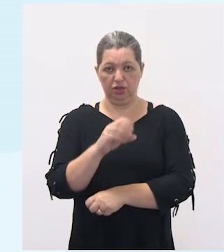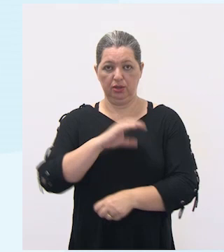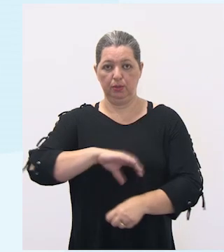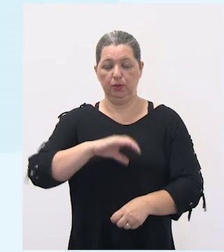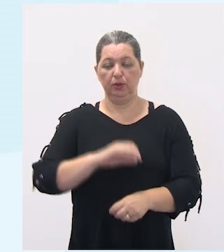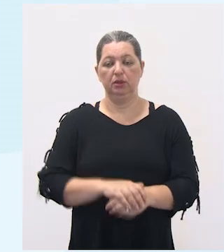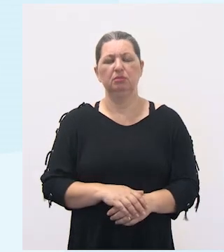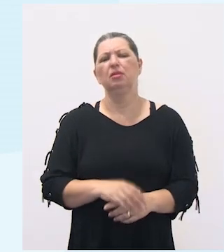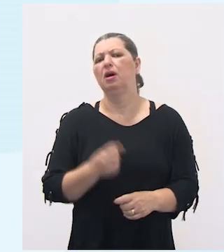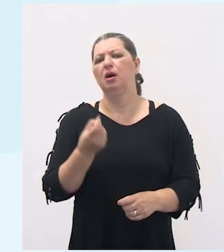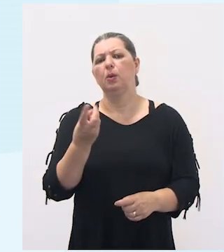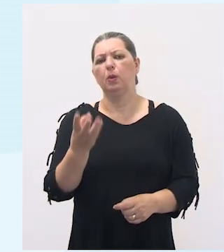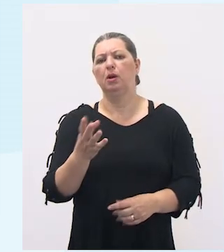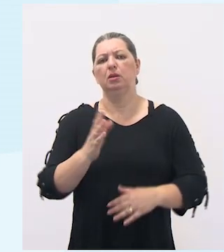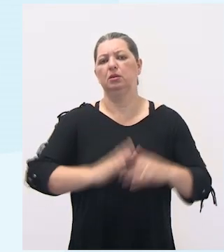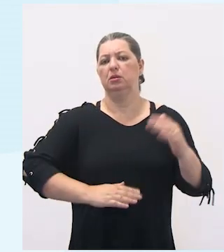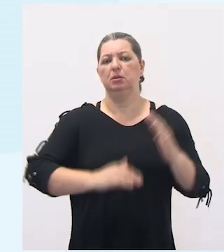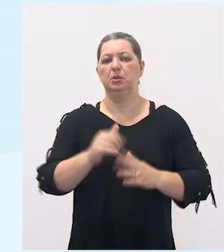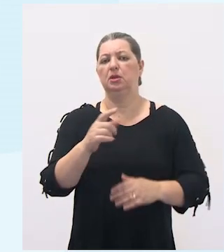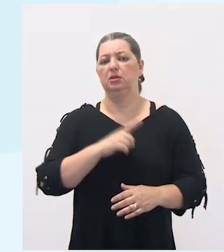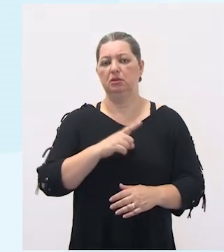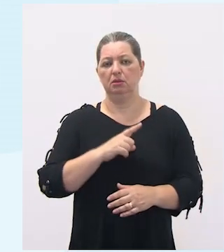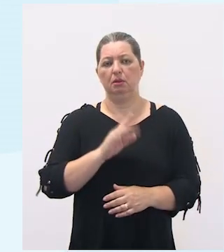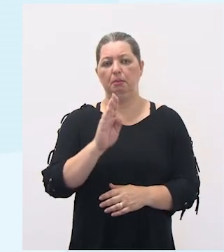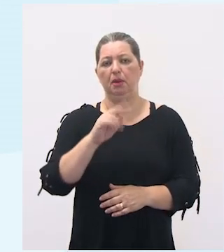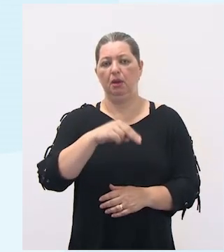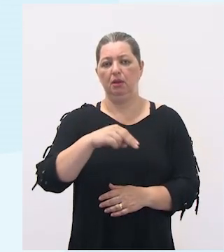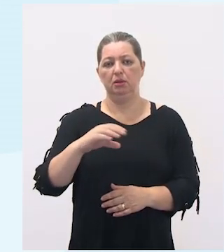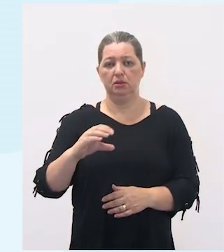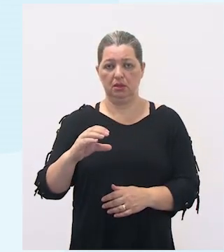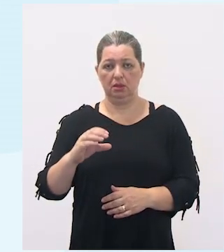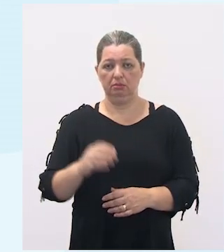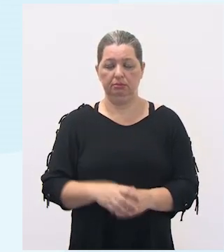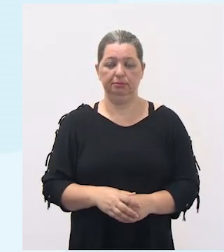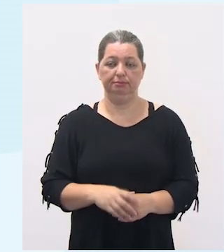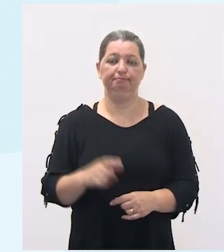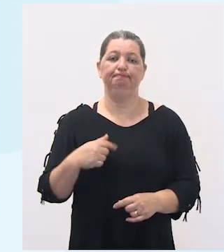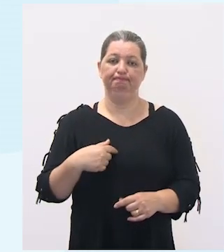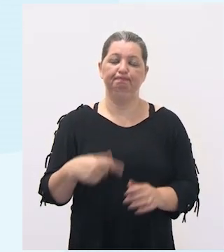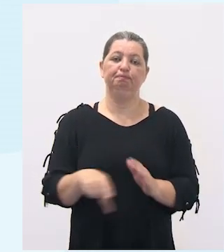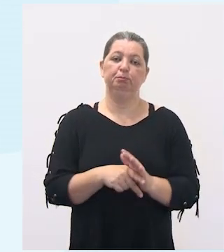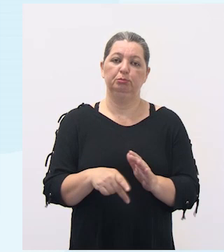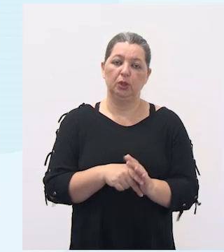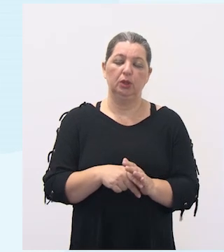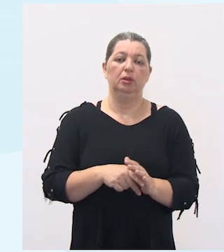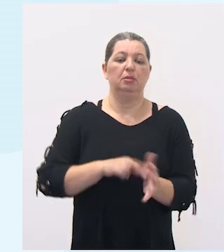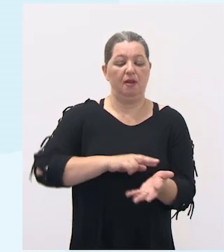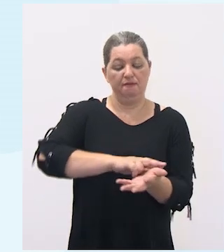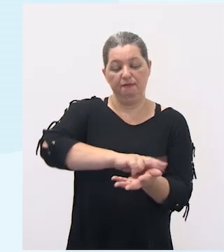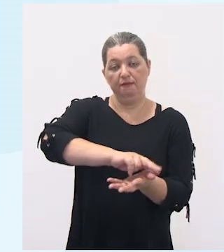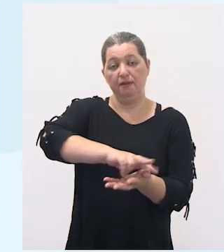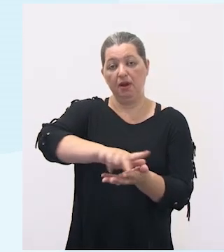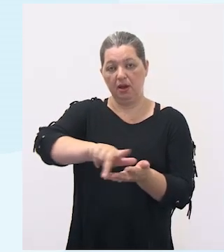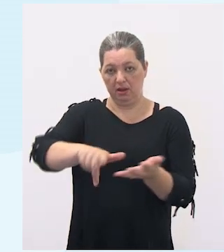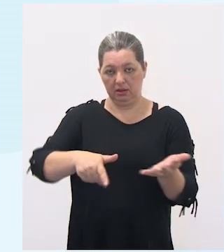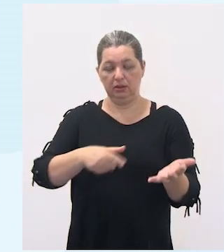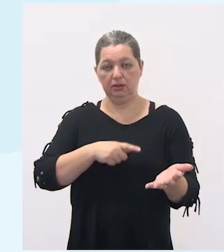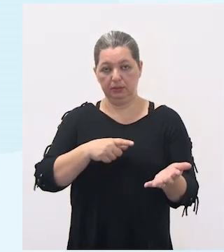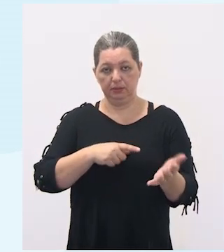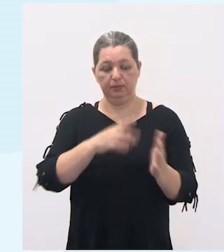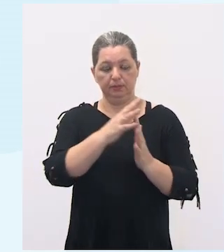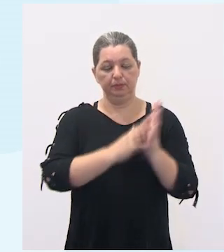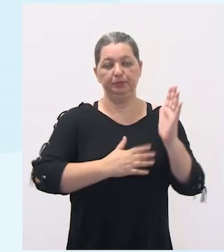Quantas habilidades a gente tem na BNCC? Então, a BNCC, ela é ampla. enquanto que a matriz